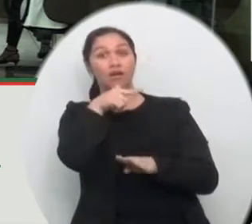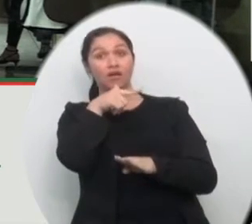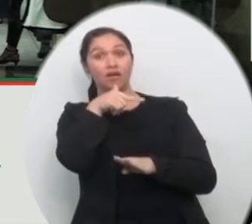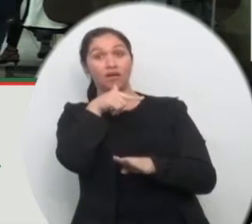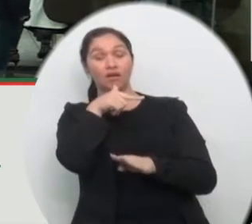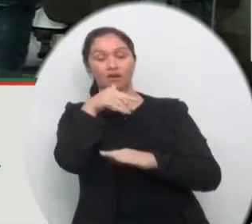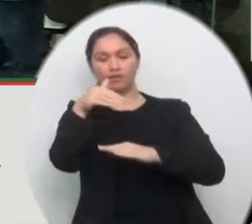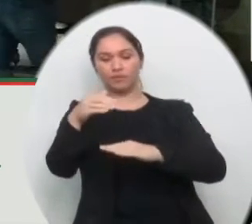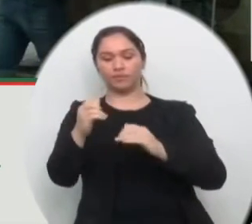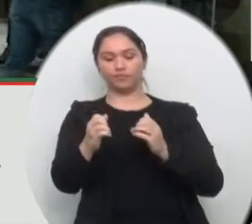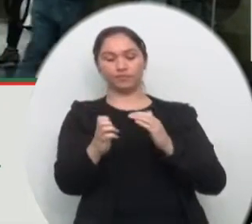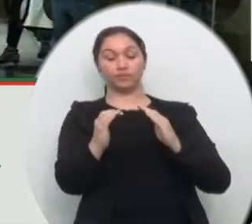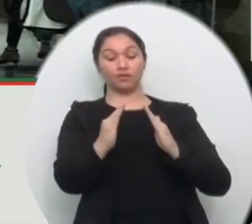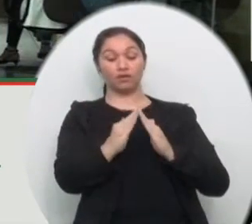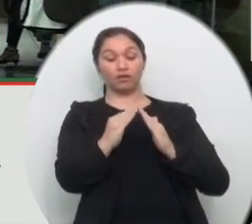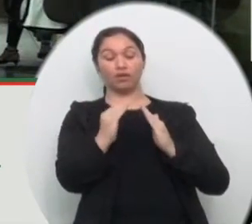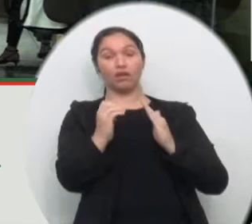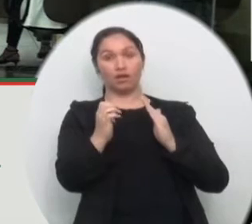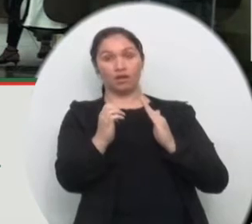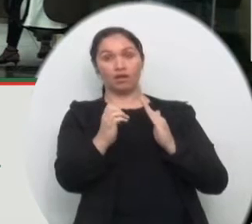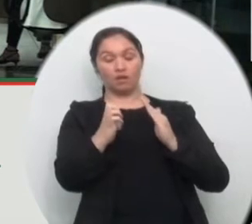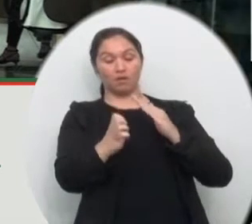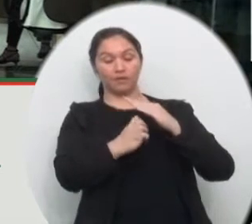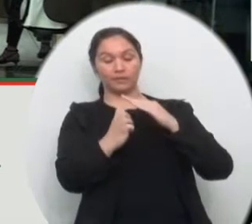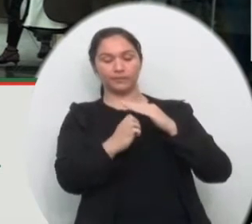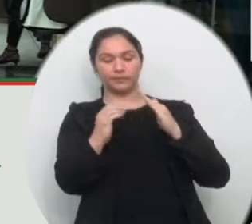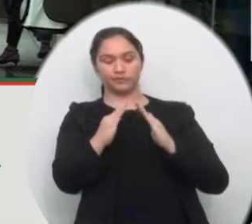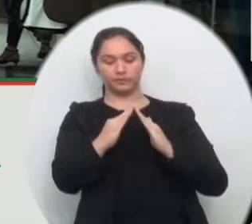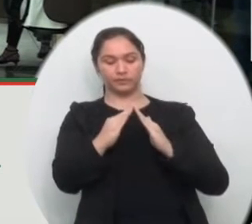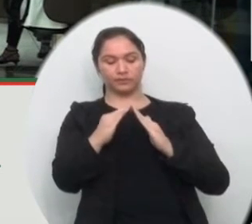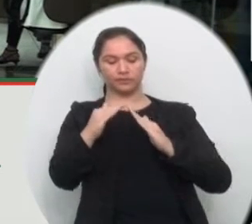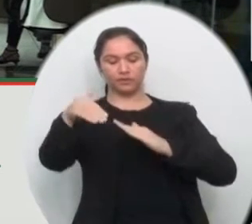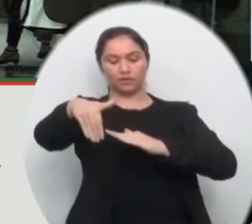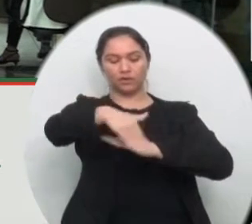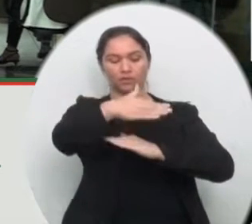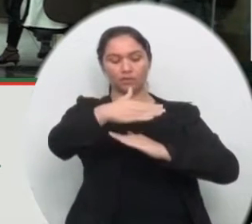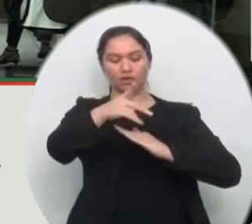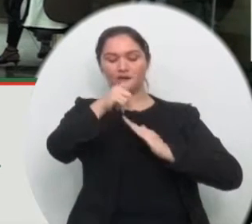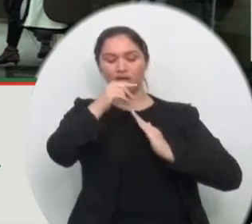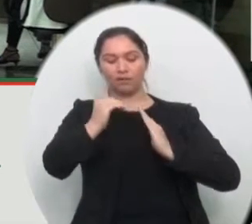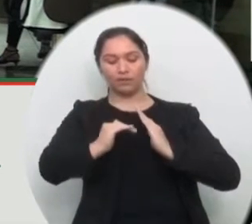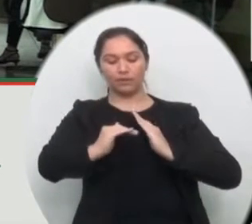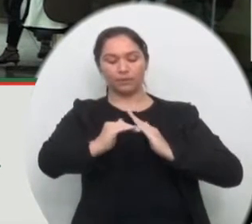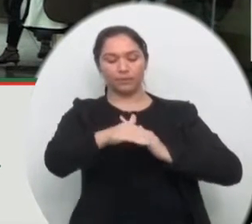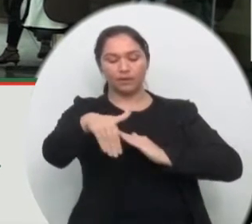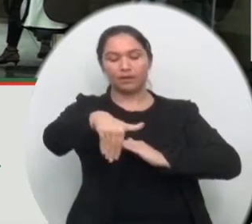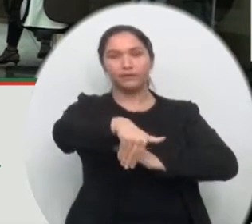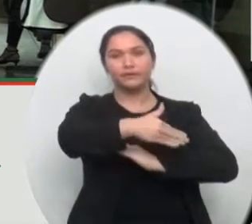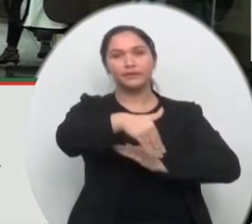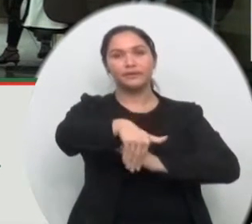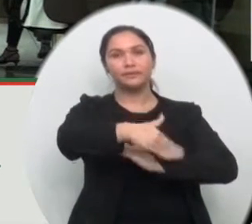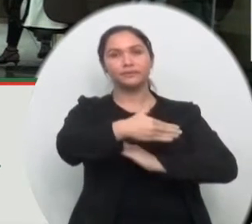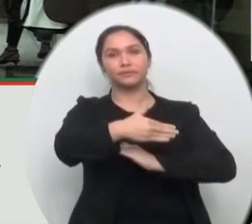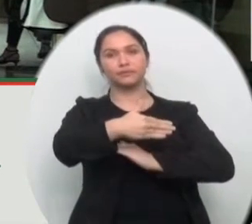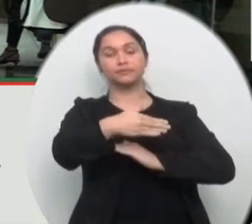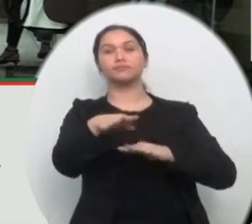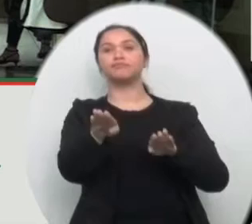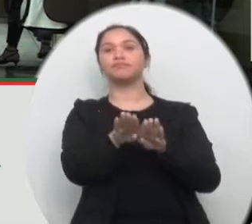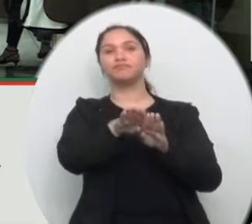com os veículos passando, abria buracos, e a gente tem relatos de vários moradores que furaram pneu, estragaram um